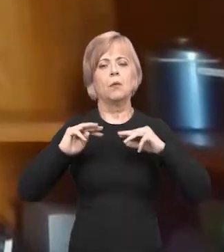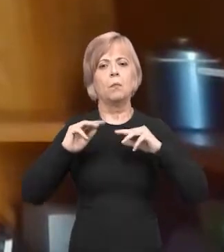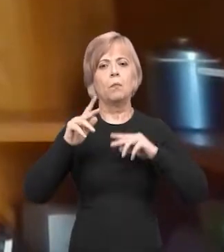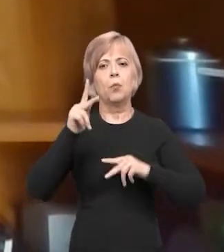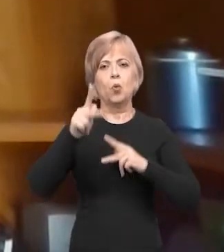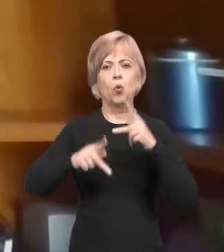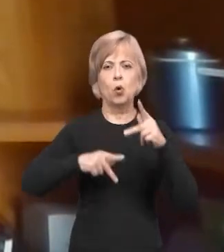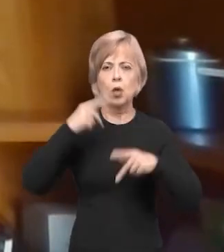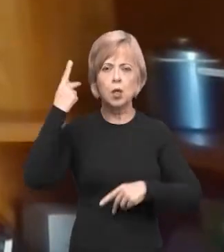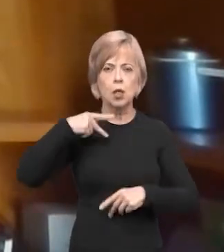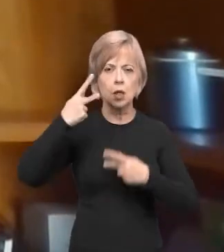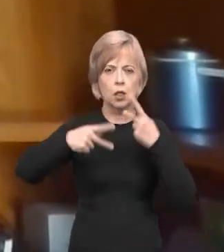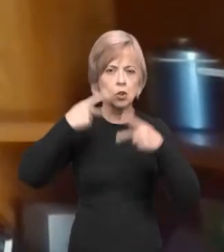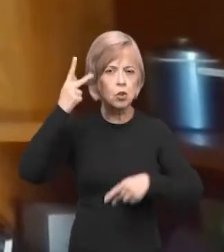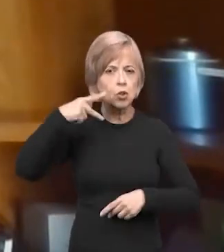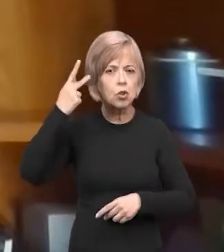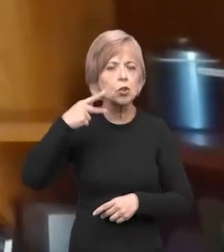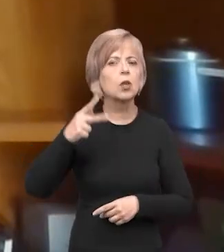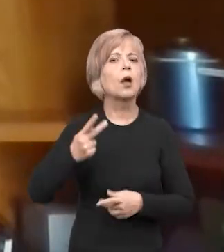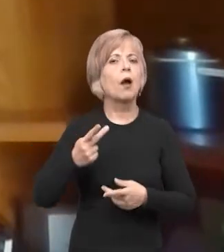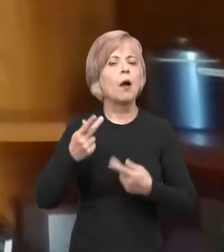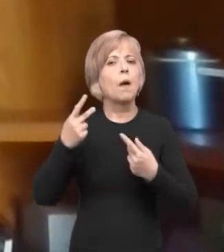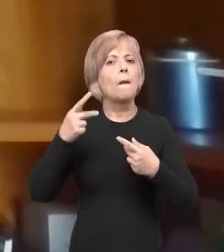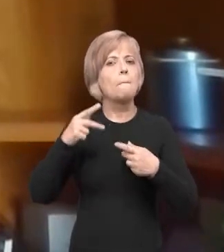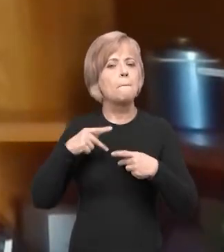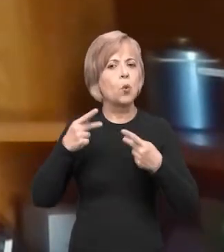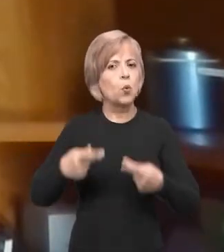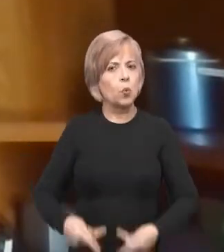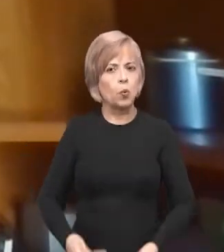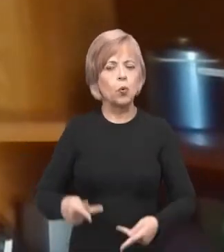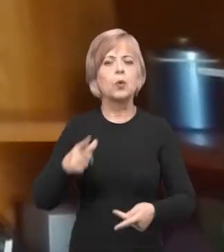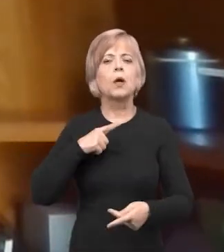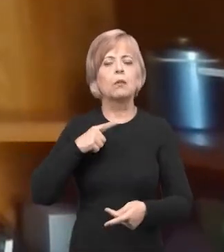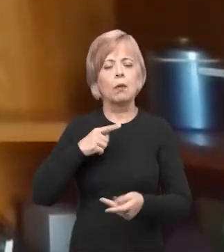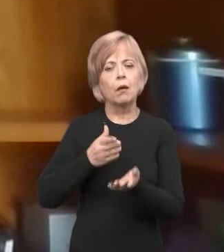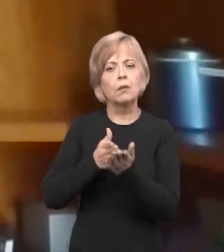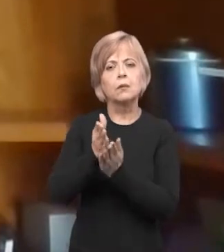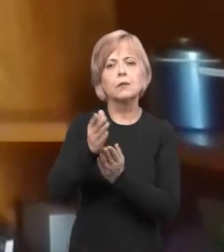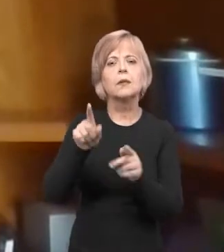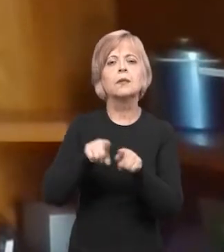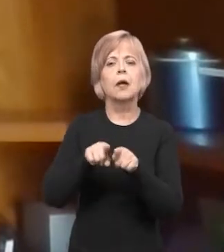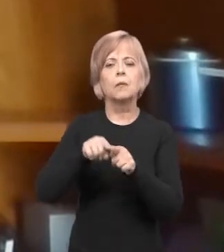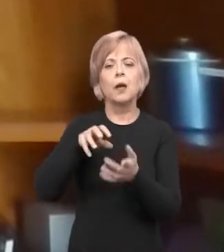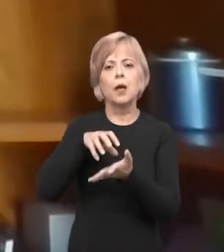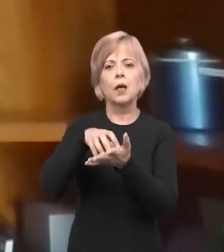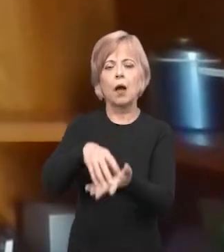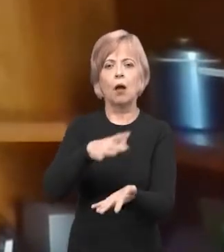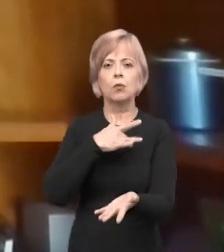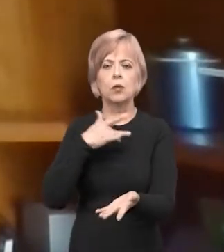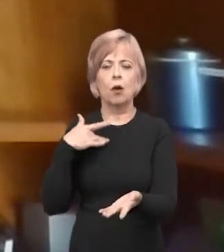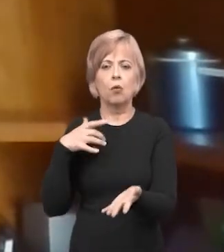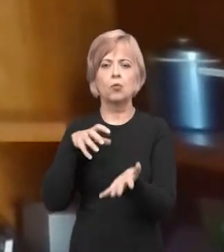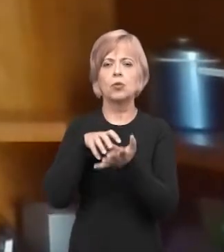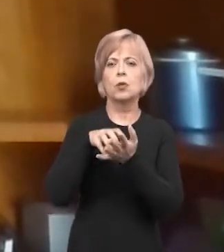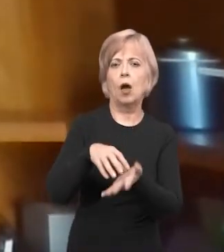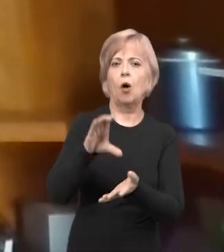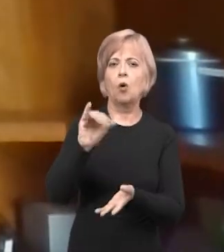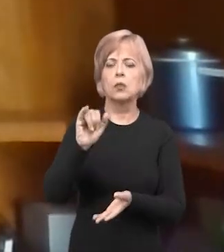correlacionadas. Também temos o MP Desinste, que é nessa mesma linha, junto com o CAL Saúde e o CAL Cível,